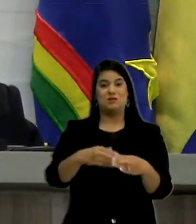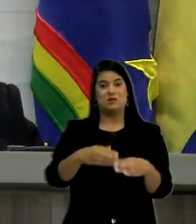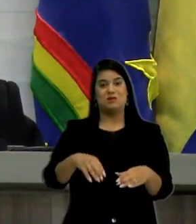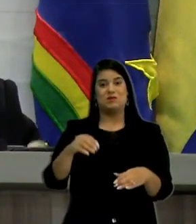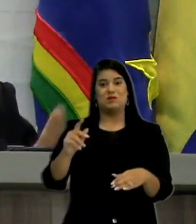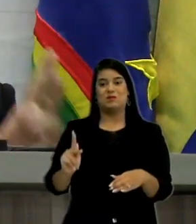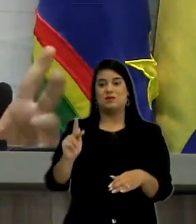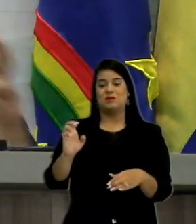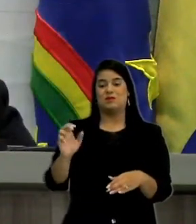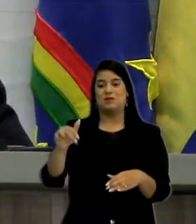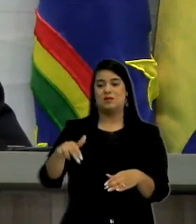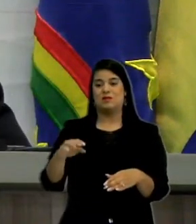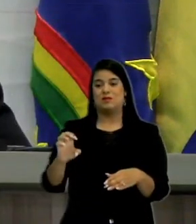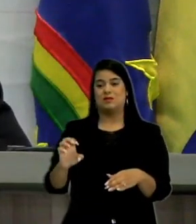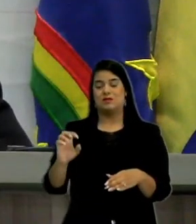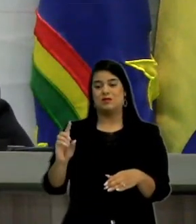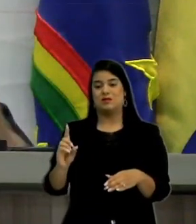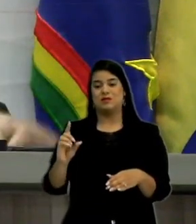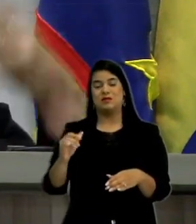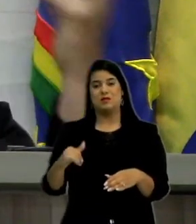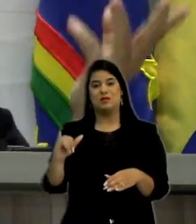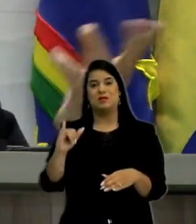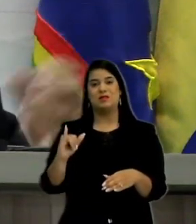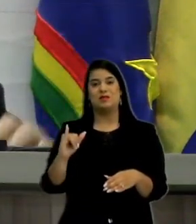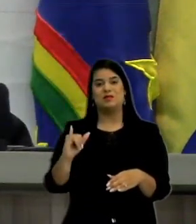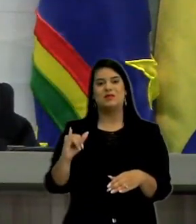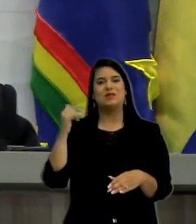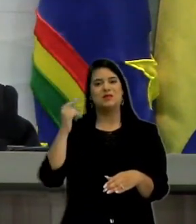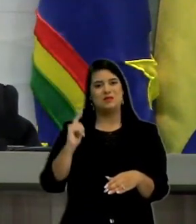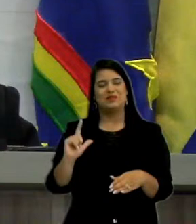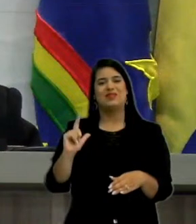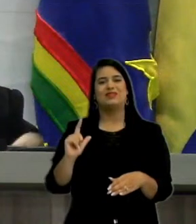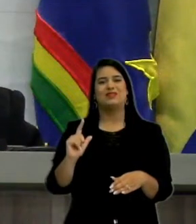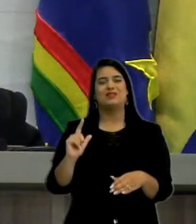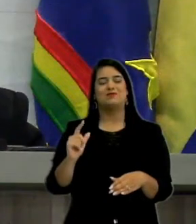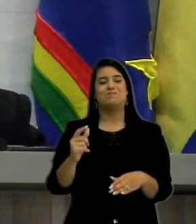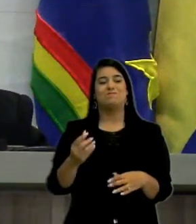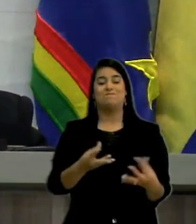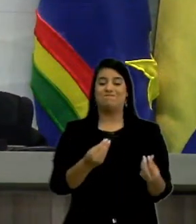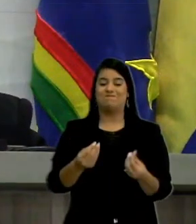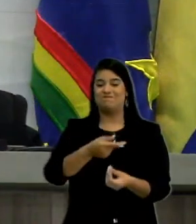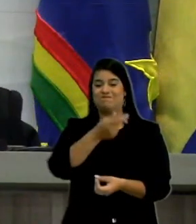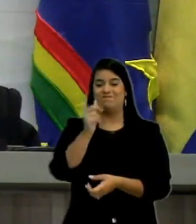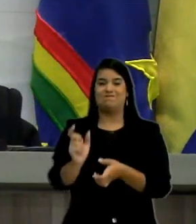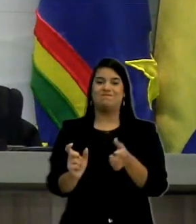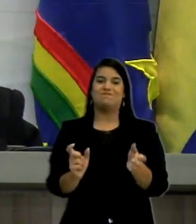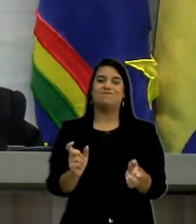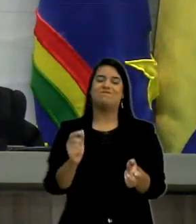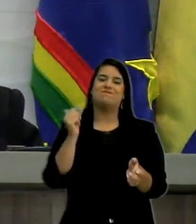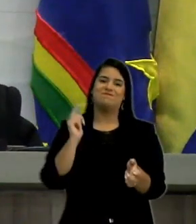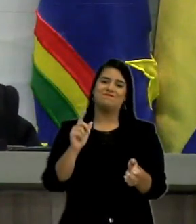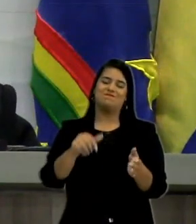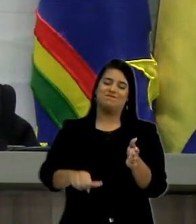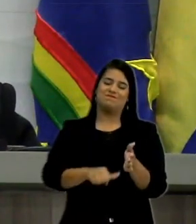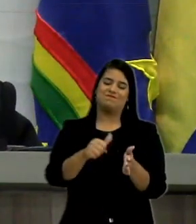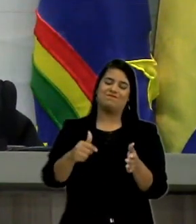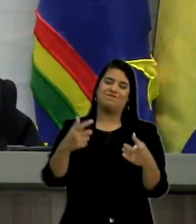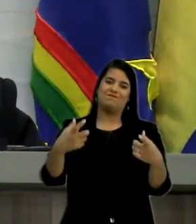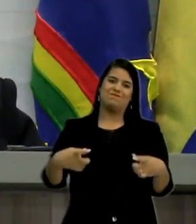Lira, que de 4 vagas e inúmeras de pessoas que foram feitas, e ele concorreu e, graças a Deus, tirou em primeiro